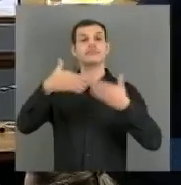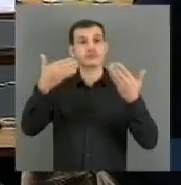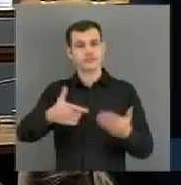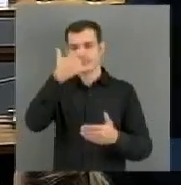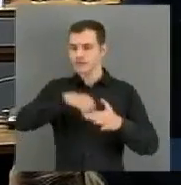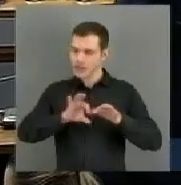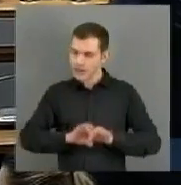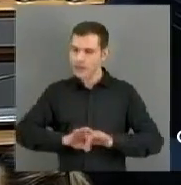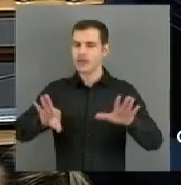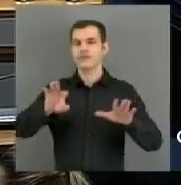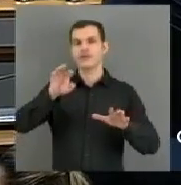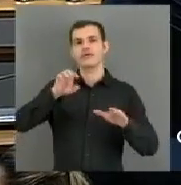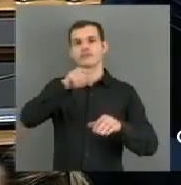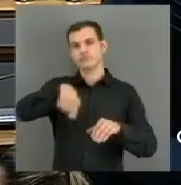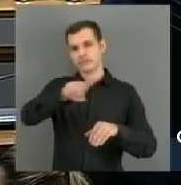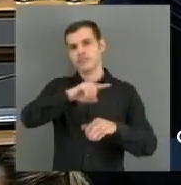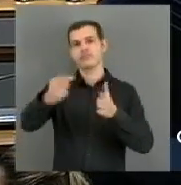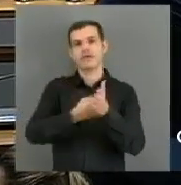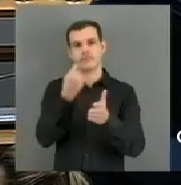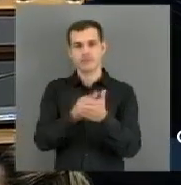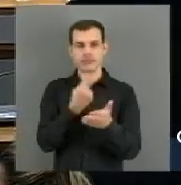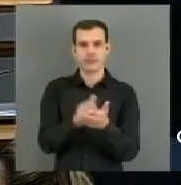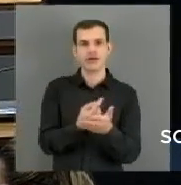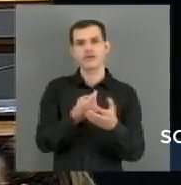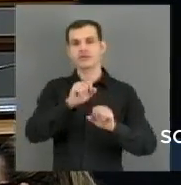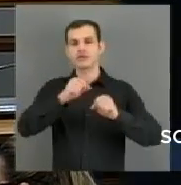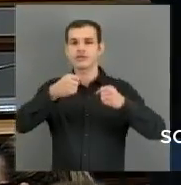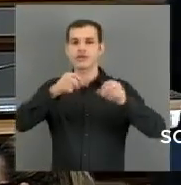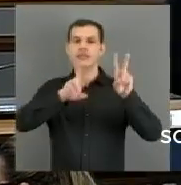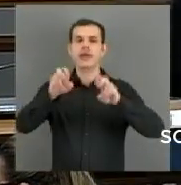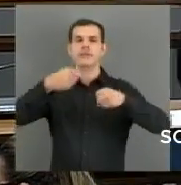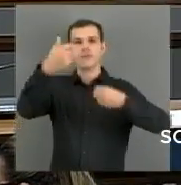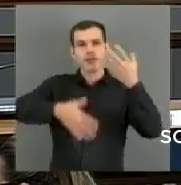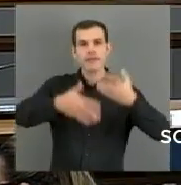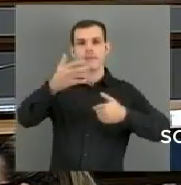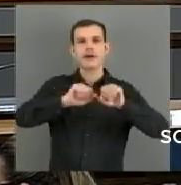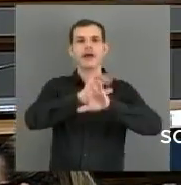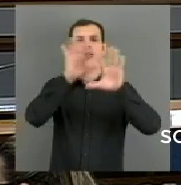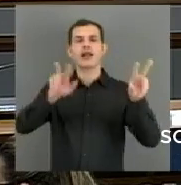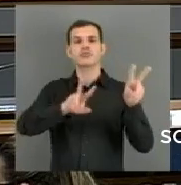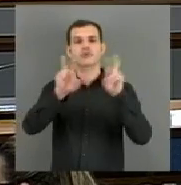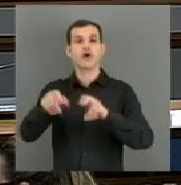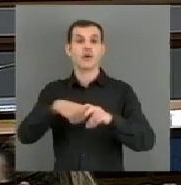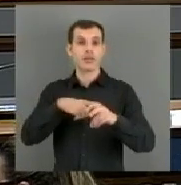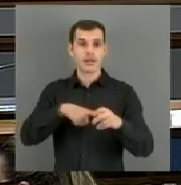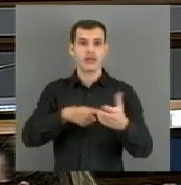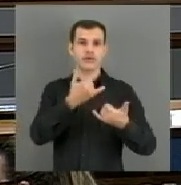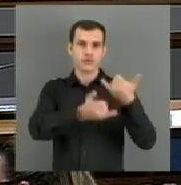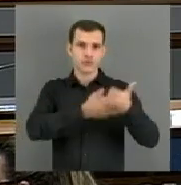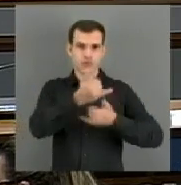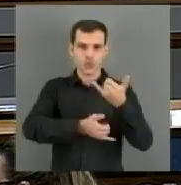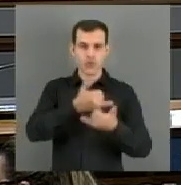disposição desta CPI, caso eu ainda possa esclarecer algum tema sobre integridade dos jogos, compliance e manipulação